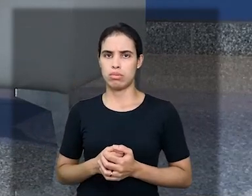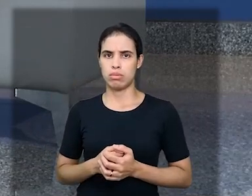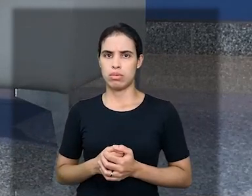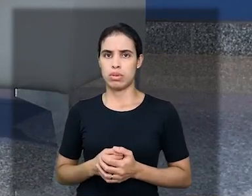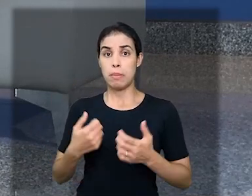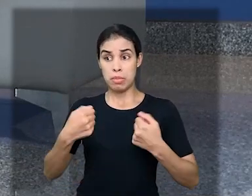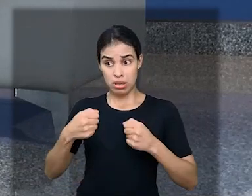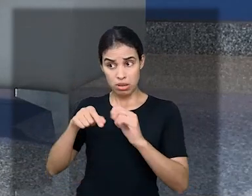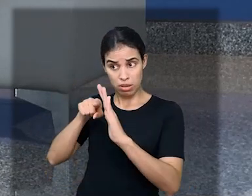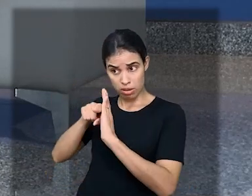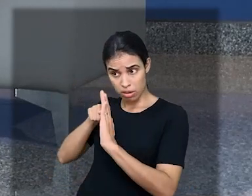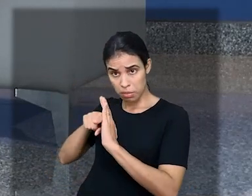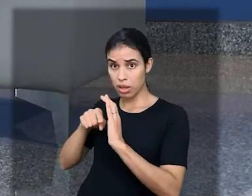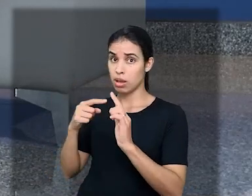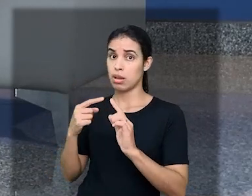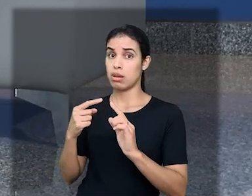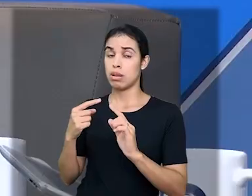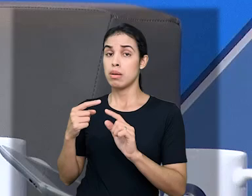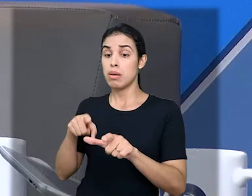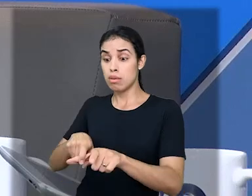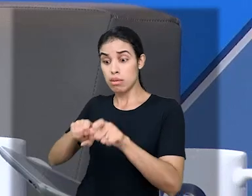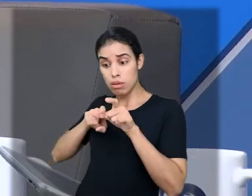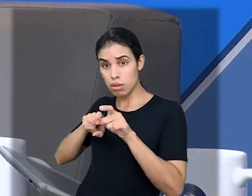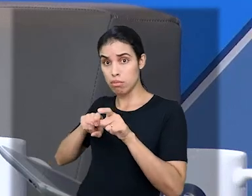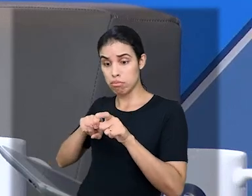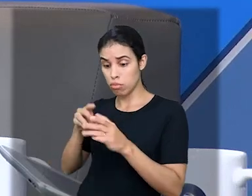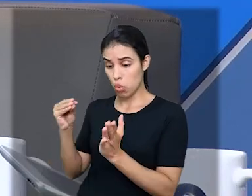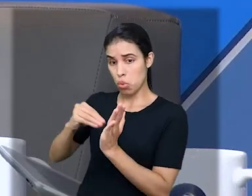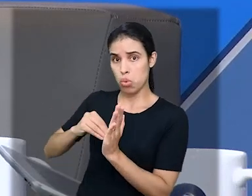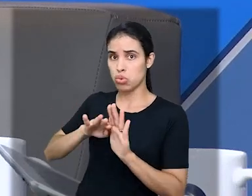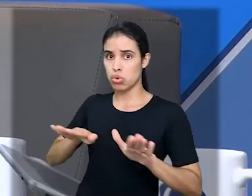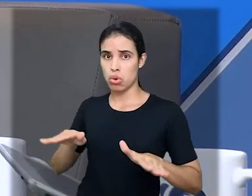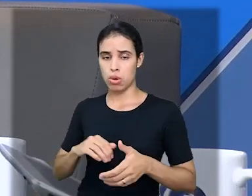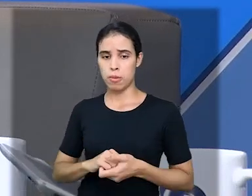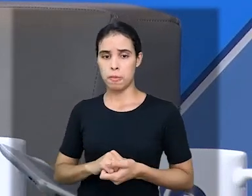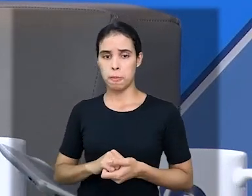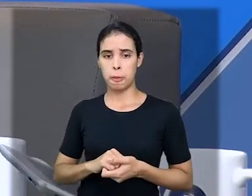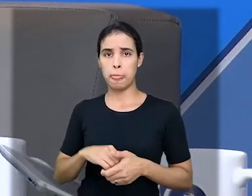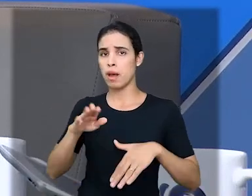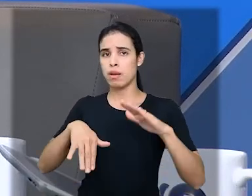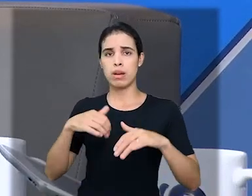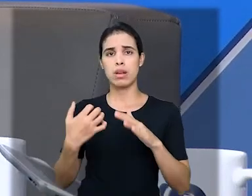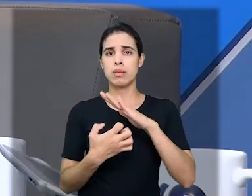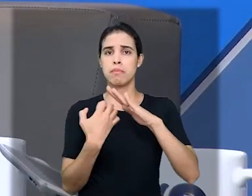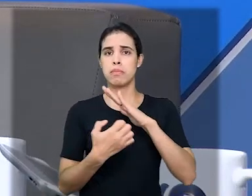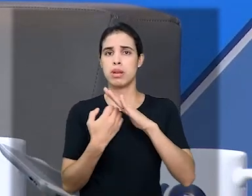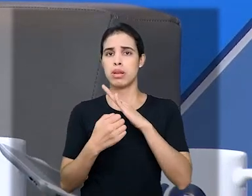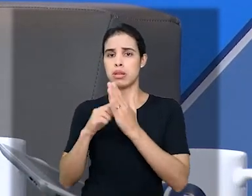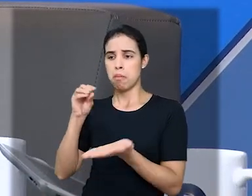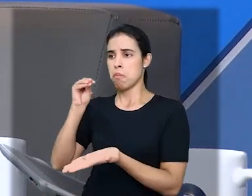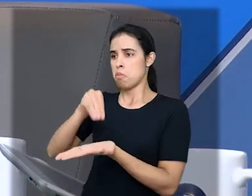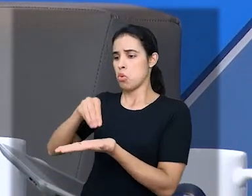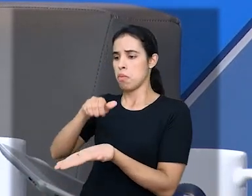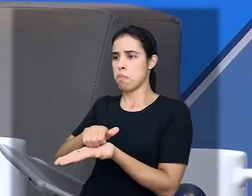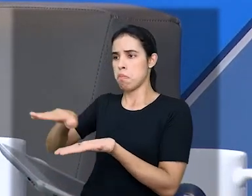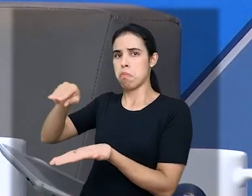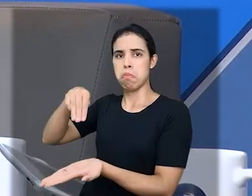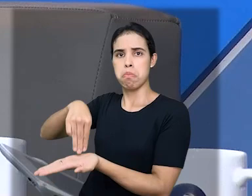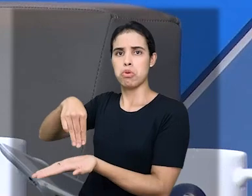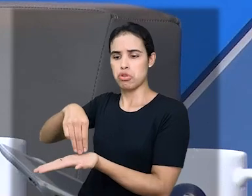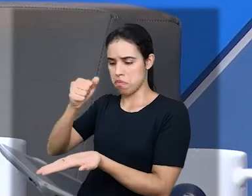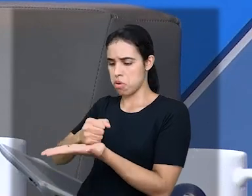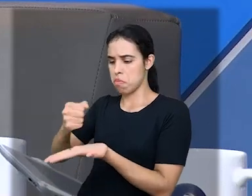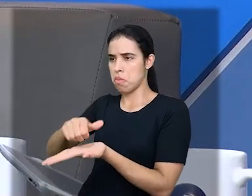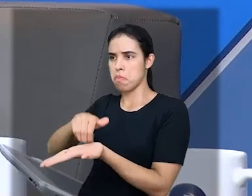pode ser alvo de uma medida disciplinar apenas. E aí, às vezes, a empresa vai, aplica uma justa causa, sendo que ele já tinha recebido uma